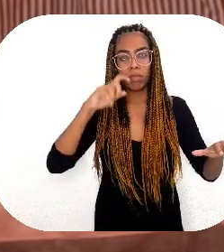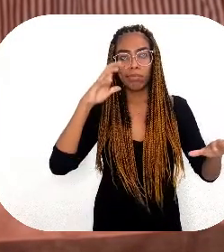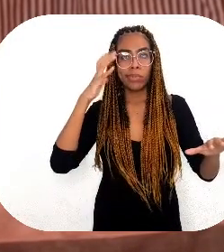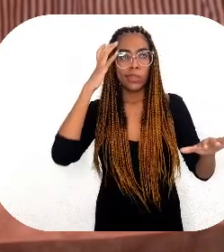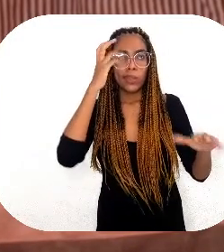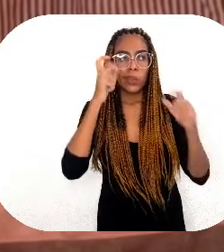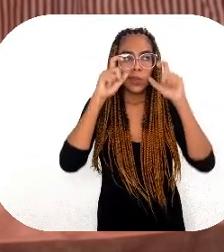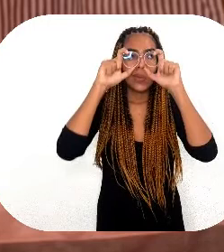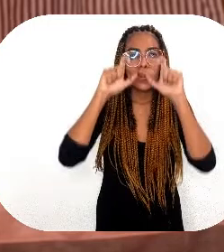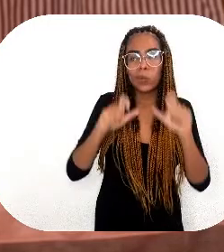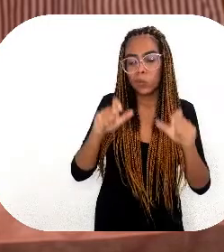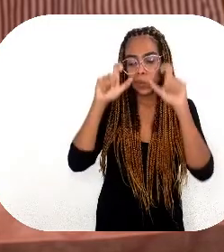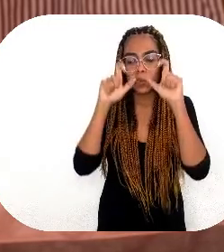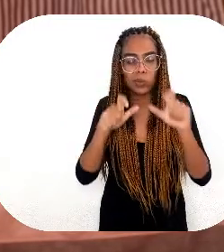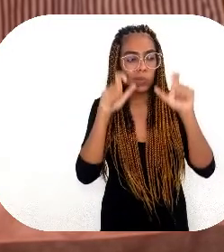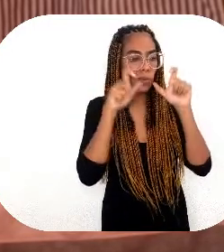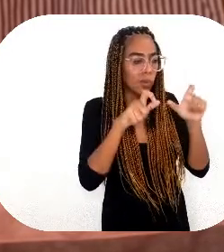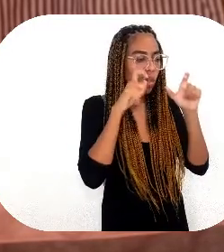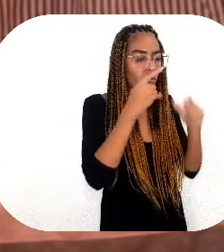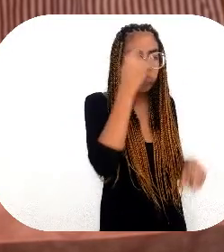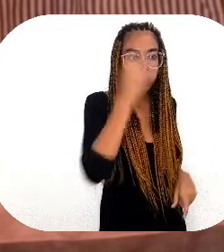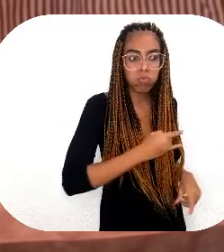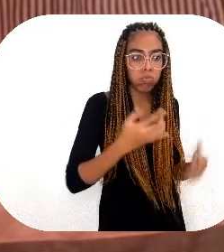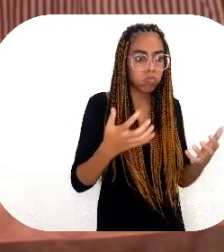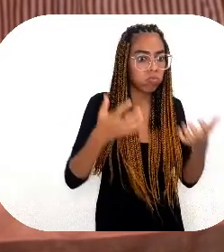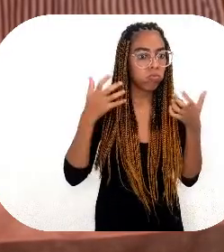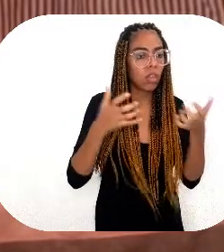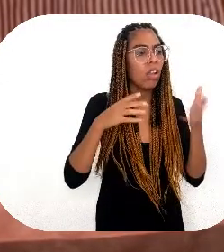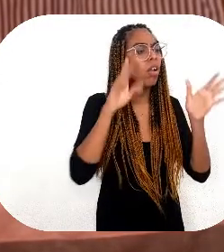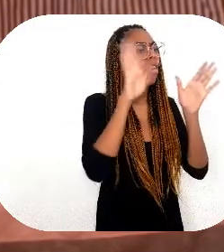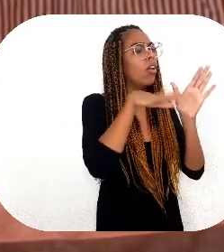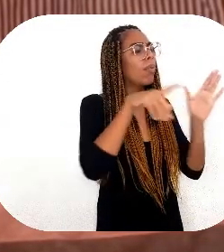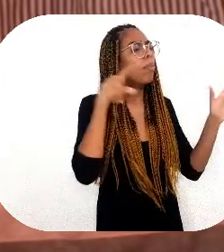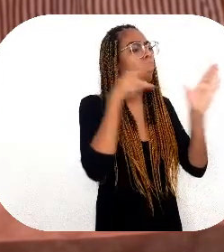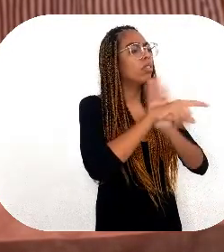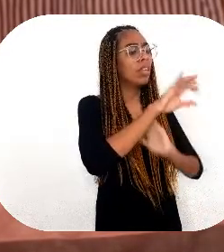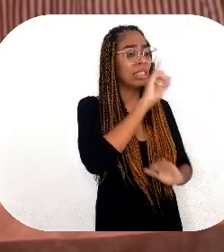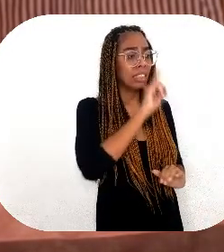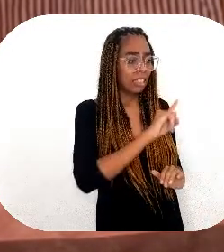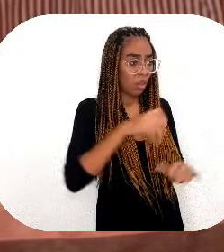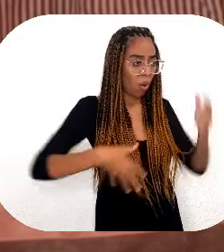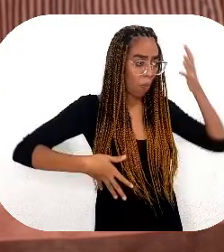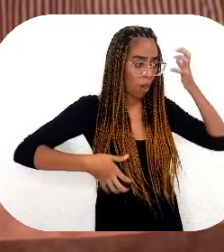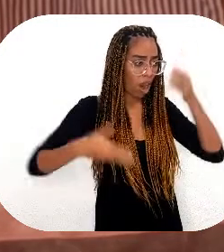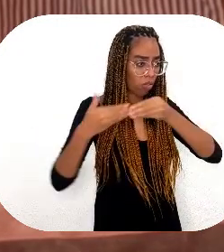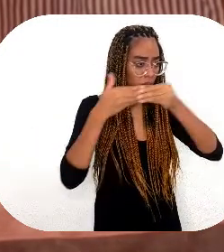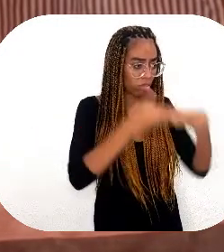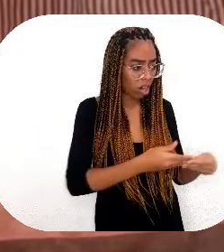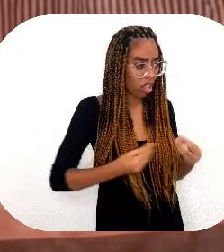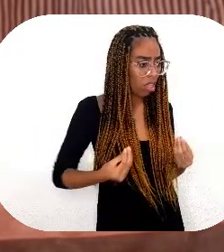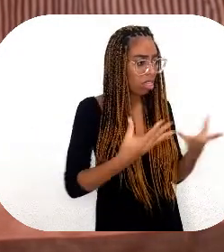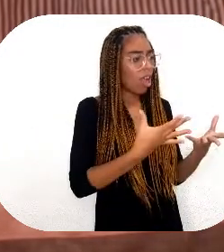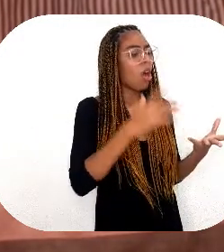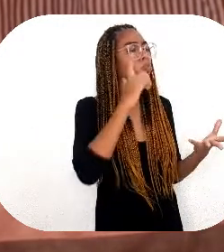extremamente vaidoso, extremamente ganancioso. E foi perguntar ao chefe o que ele